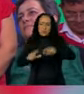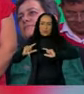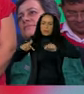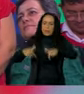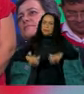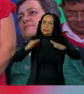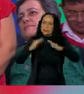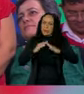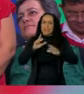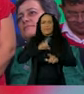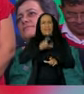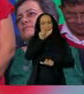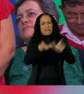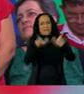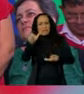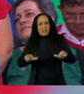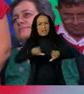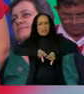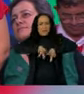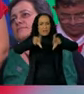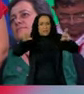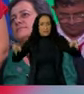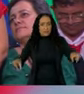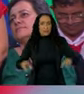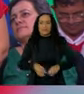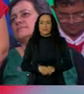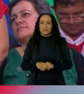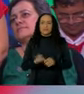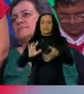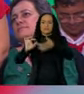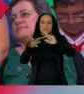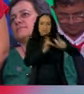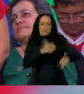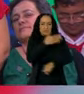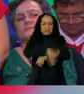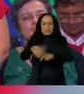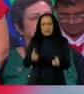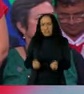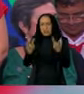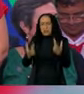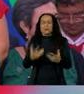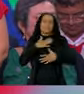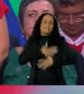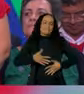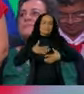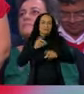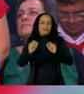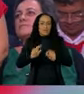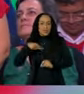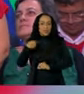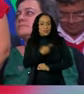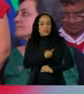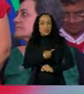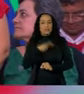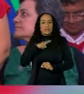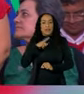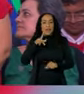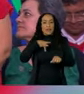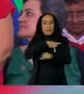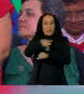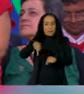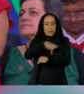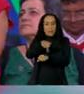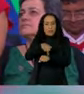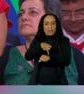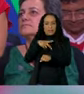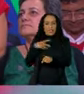lar. São muitas AMAs, Street Net, vendedores. E é um prazer enorme quando a gente está em um país e